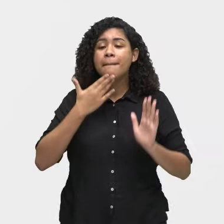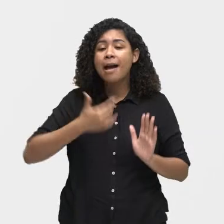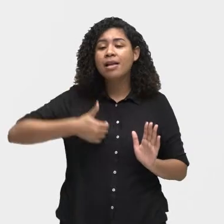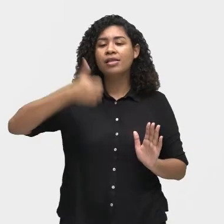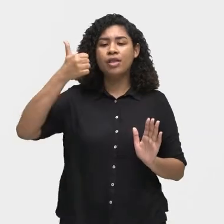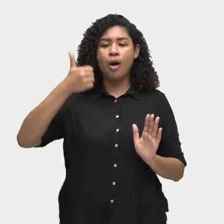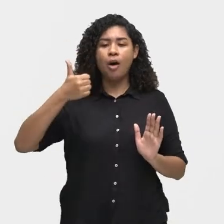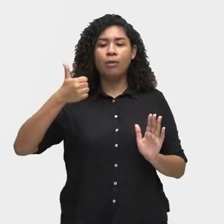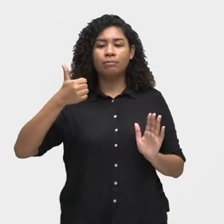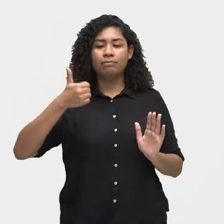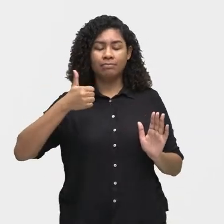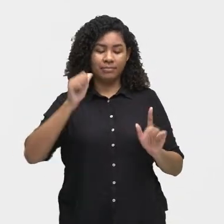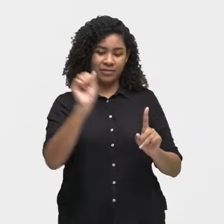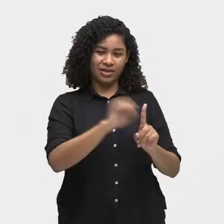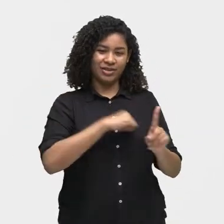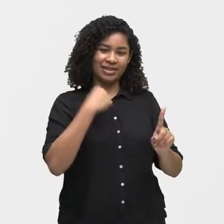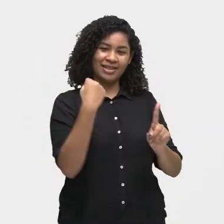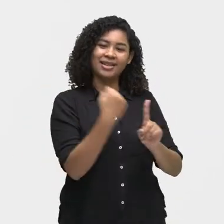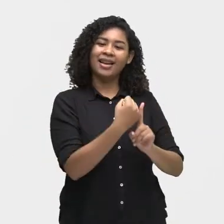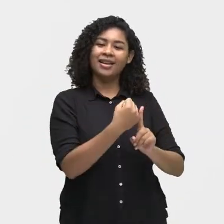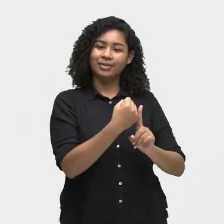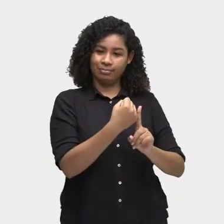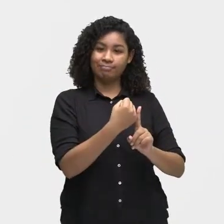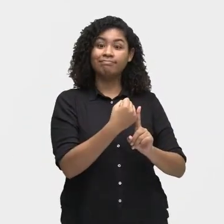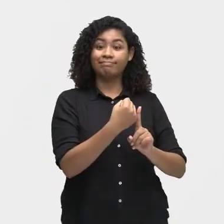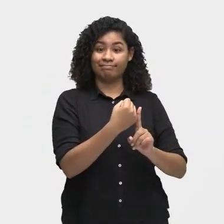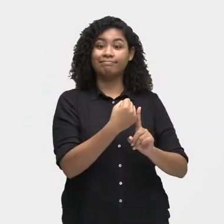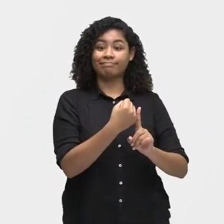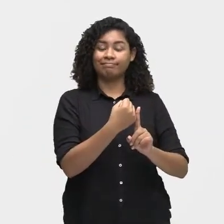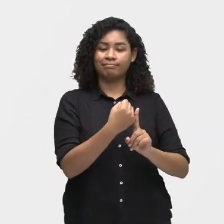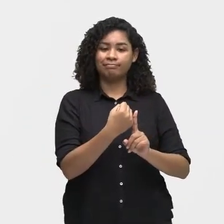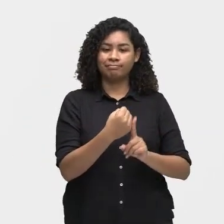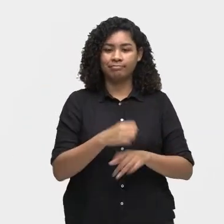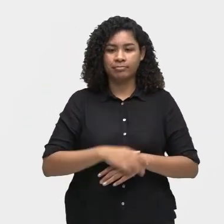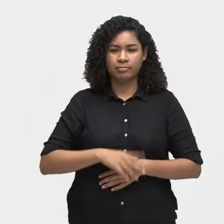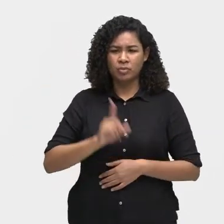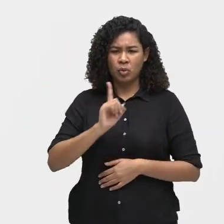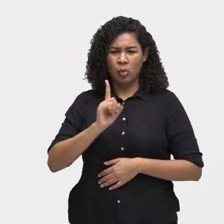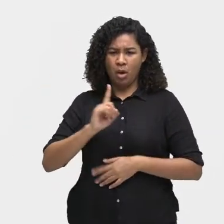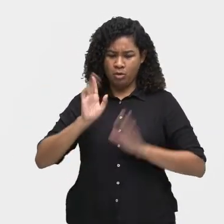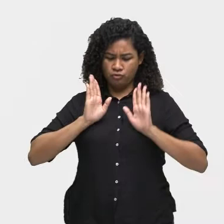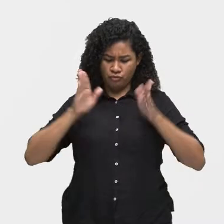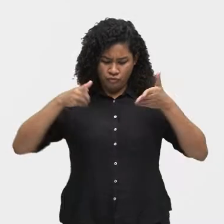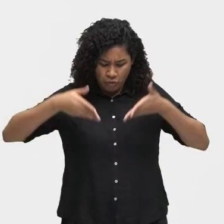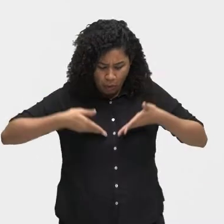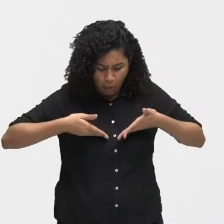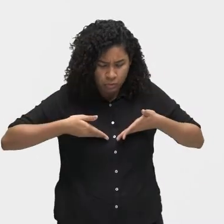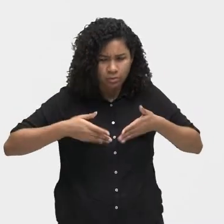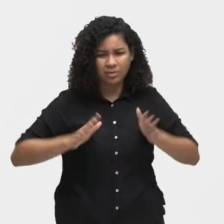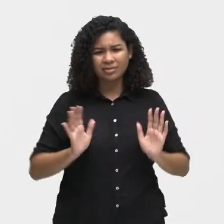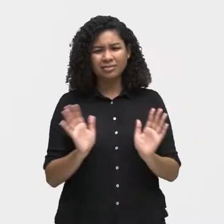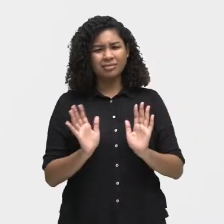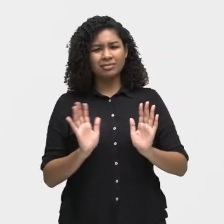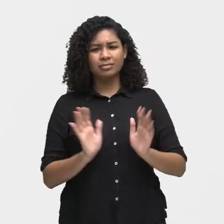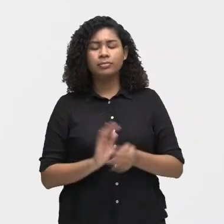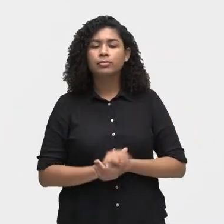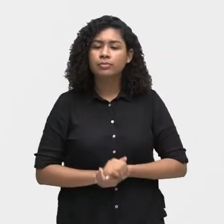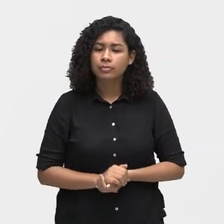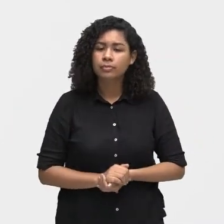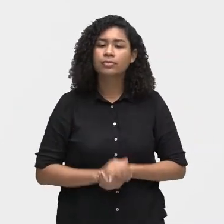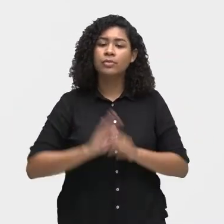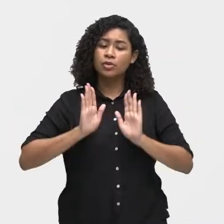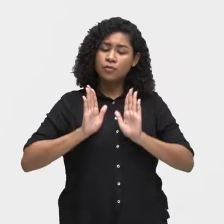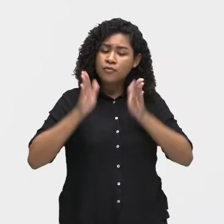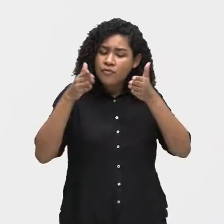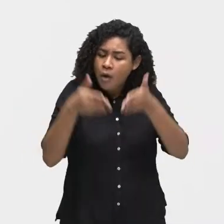à sociedade. Não somente em relação a nós mesmos, né? A cada pessoa, a si mesmo, né? Mas também o